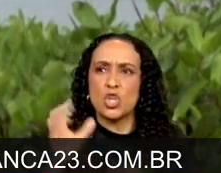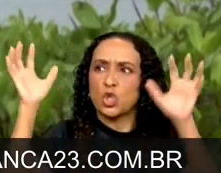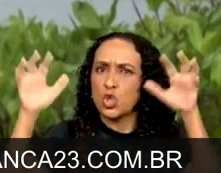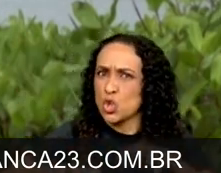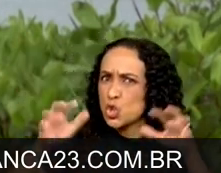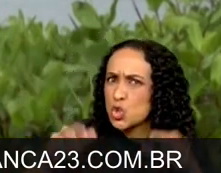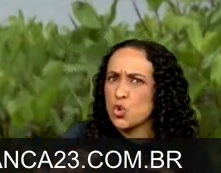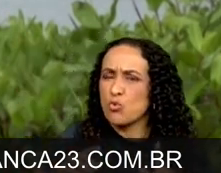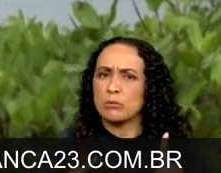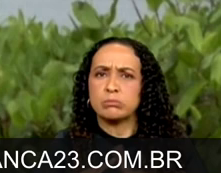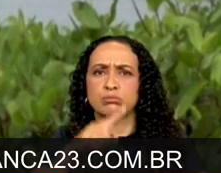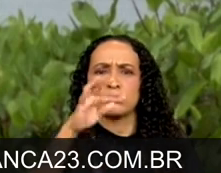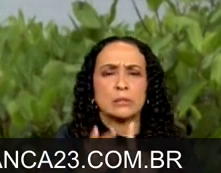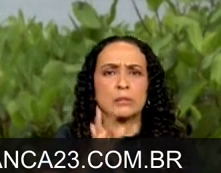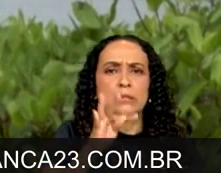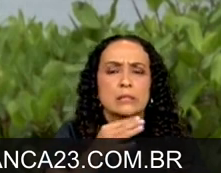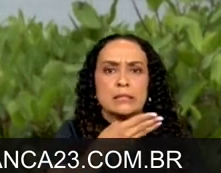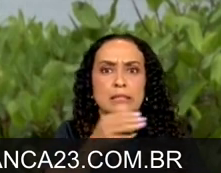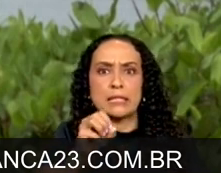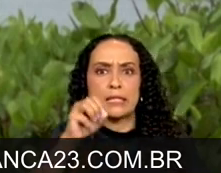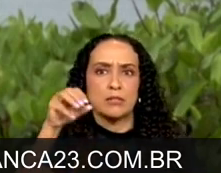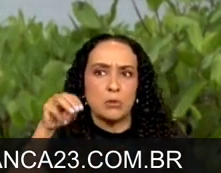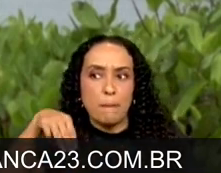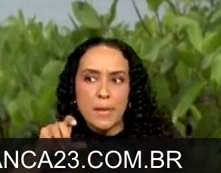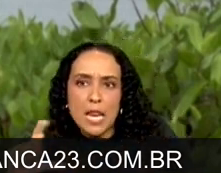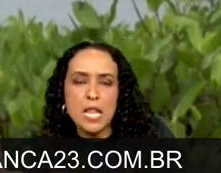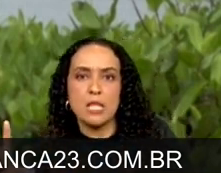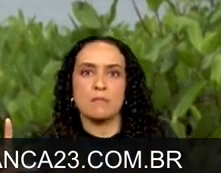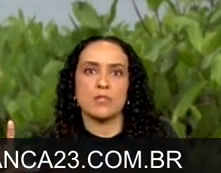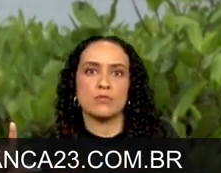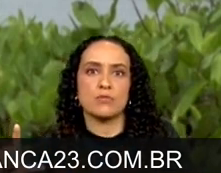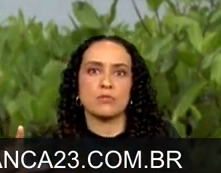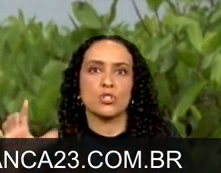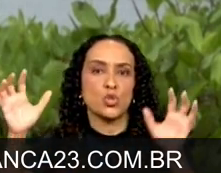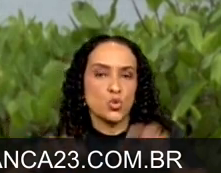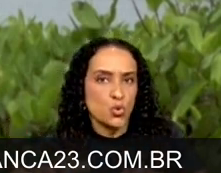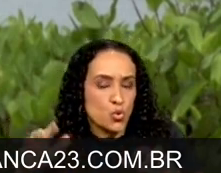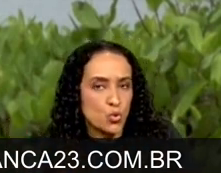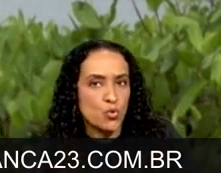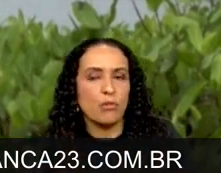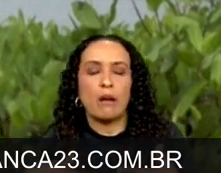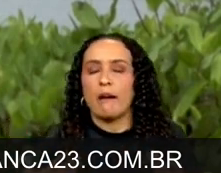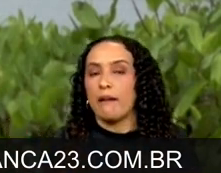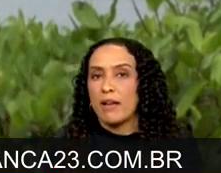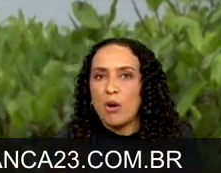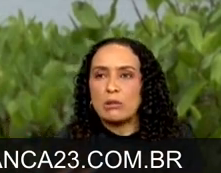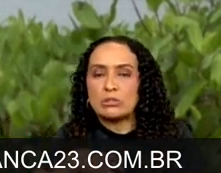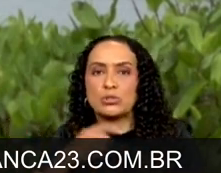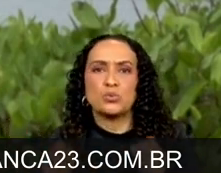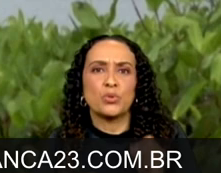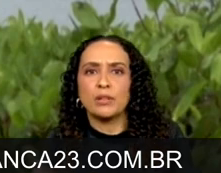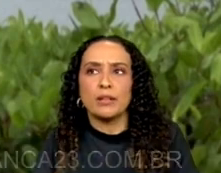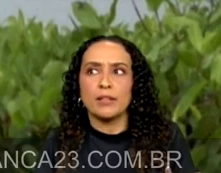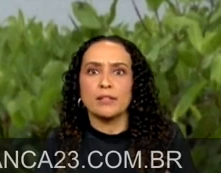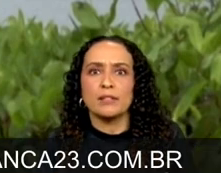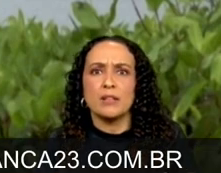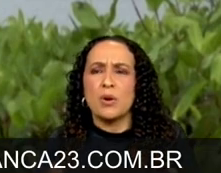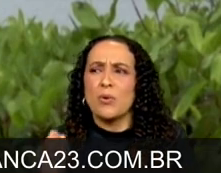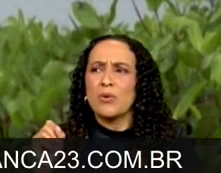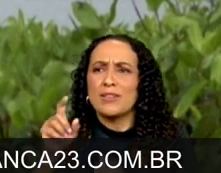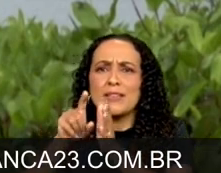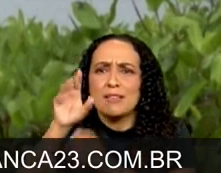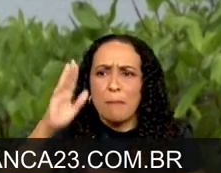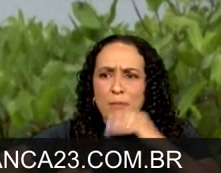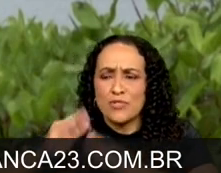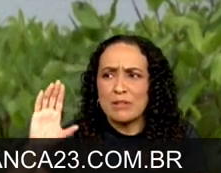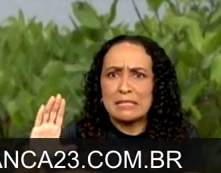chuvas batendo 300 milímetros de precipitação. Aí a gente está sentindo o que esses cientistas estavam falando